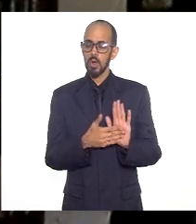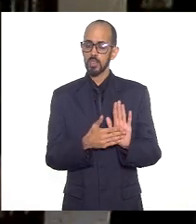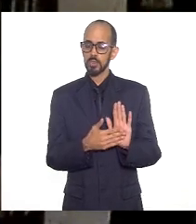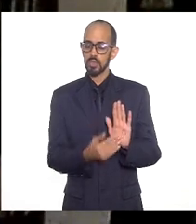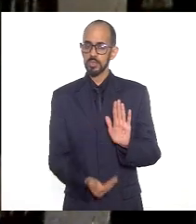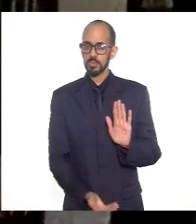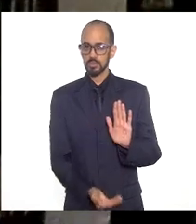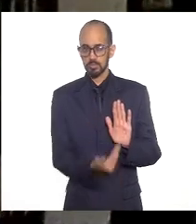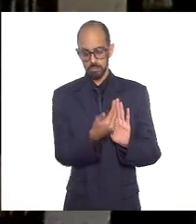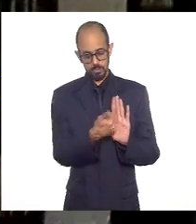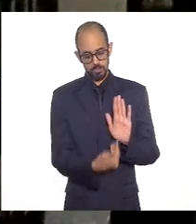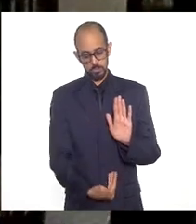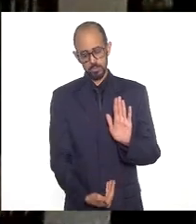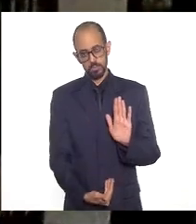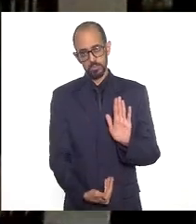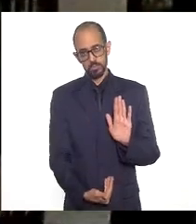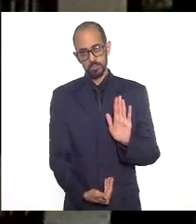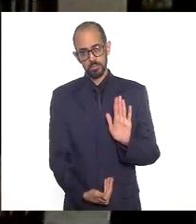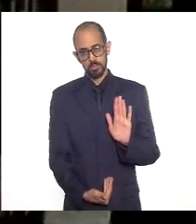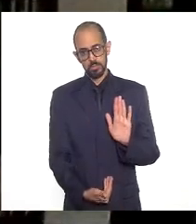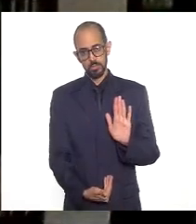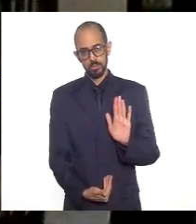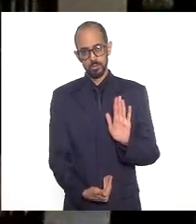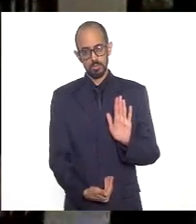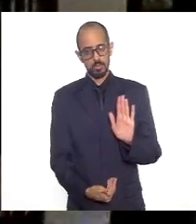apresentadas no sentido de